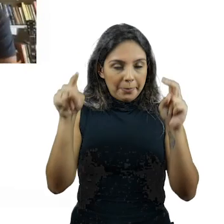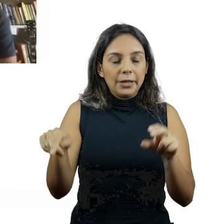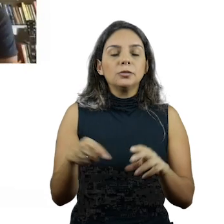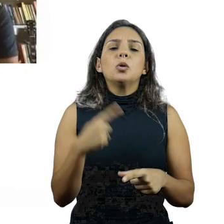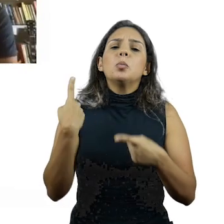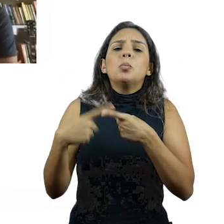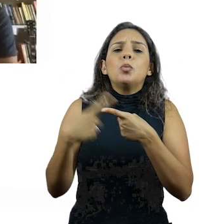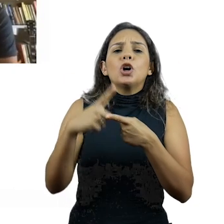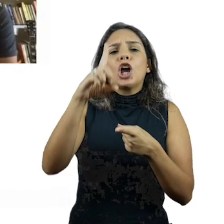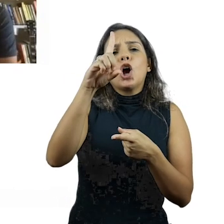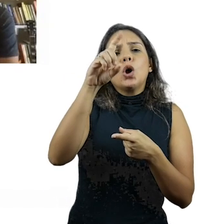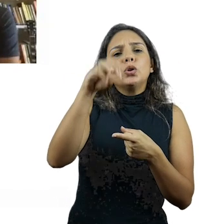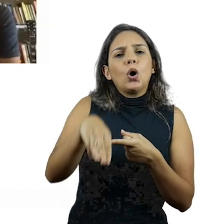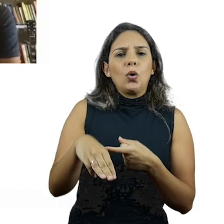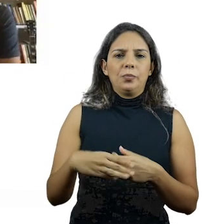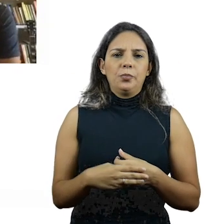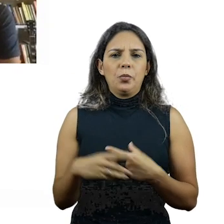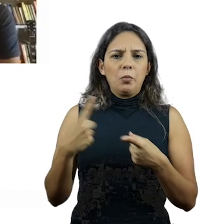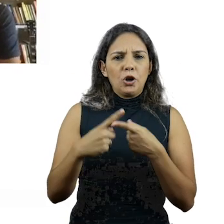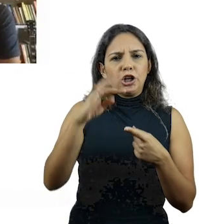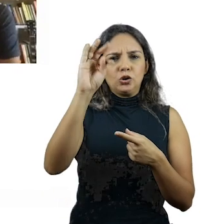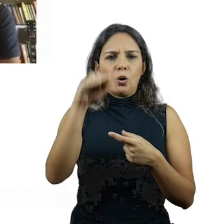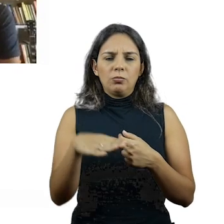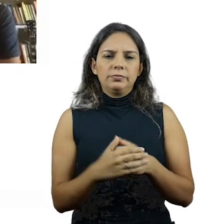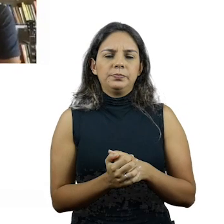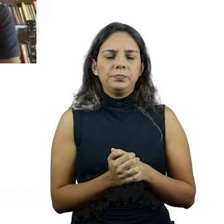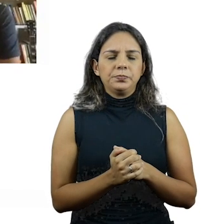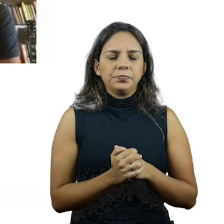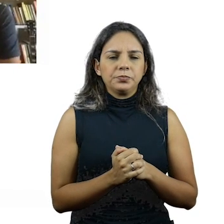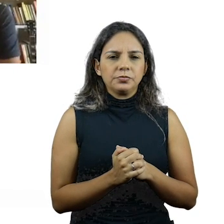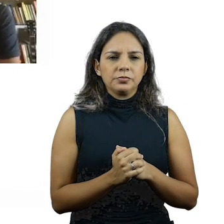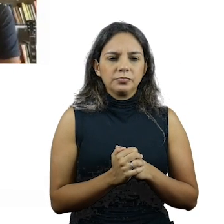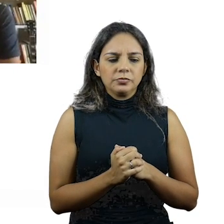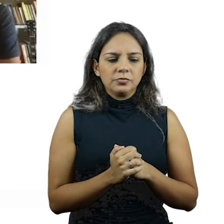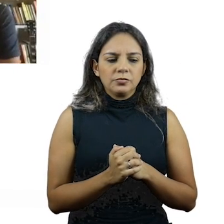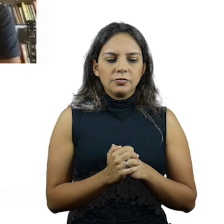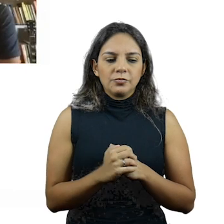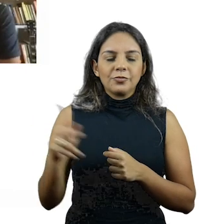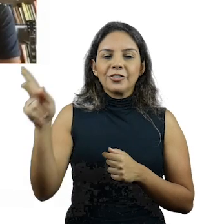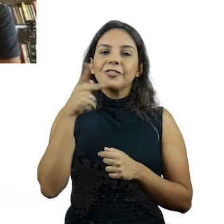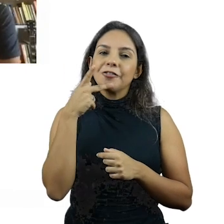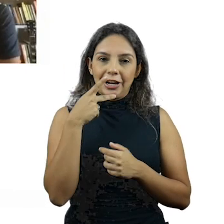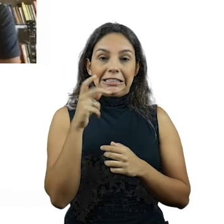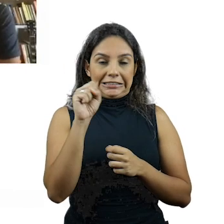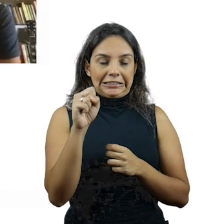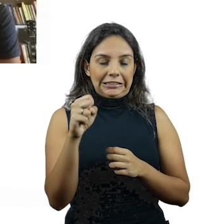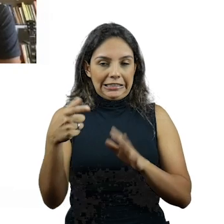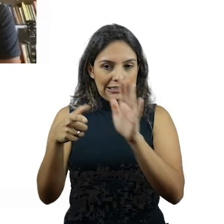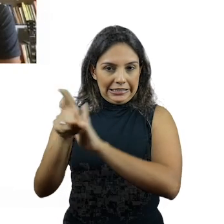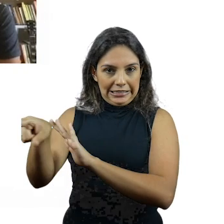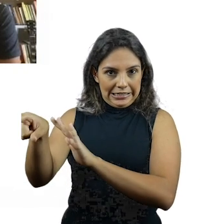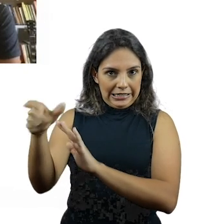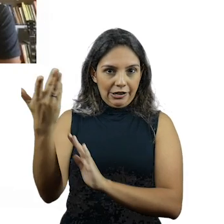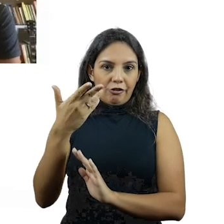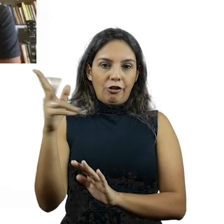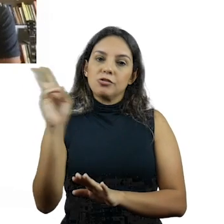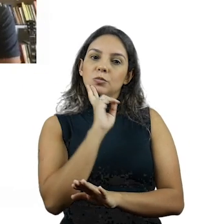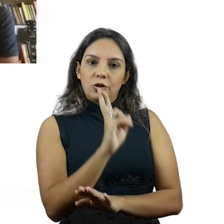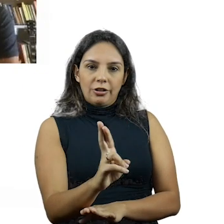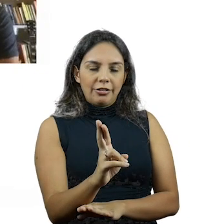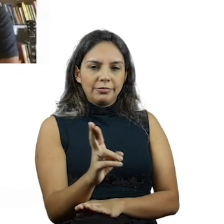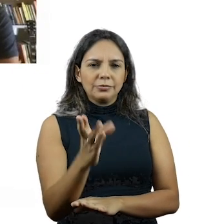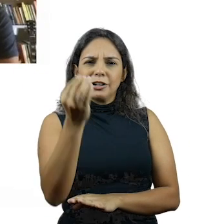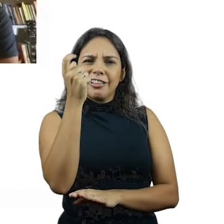Dom, Tony? Por que Dom? Vamos falar assim. Mas antes só eu queria dizer que é muito interessante esse trabalho